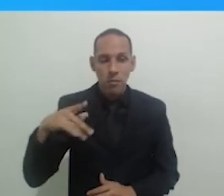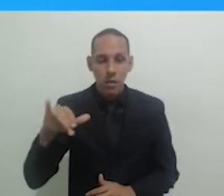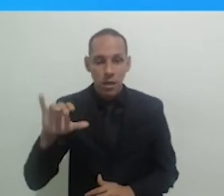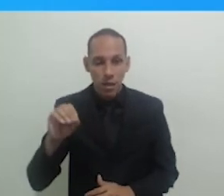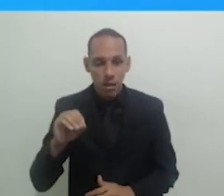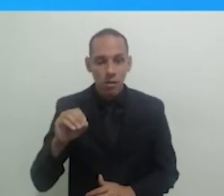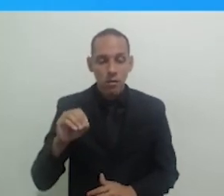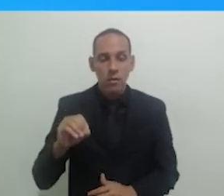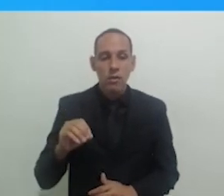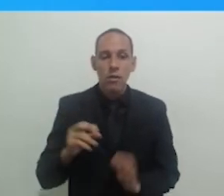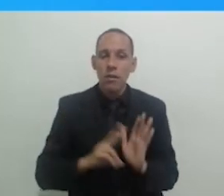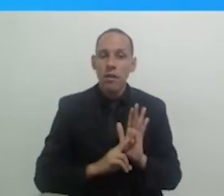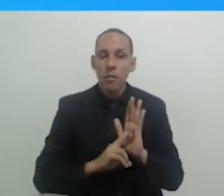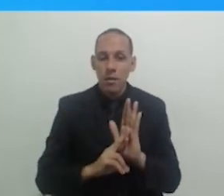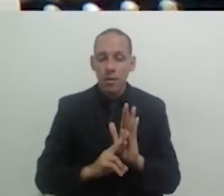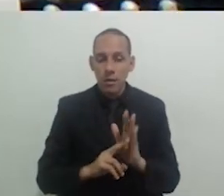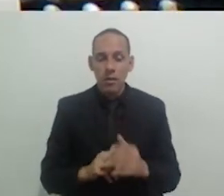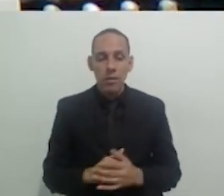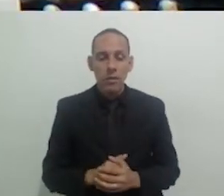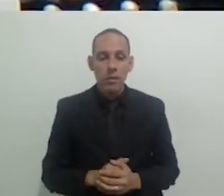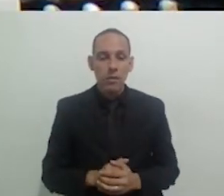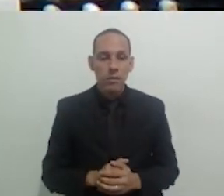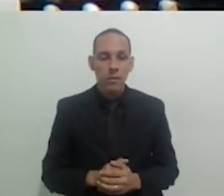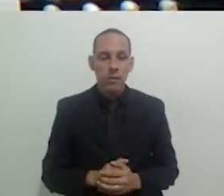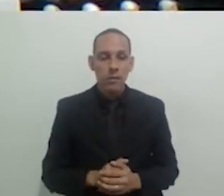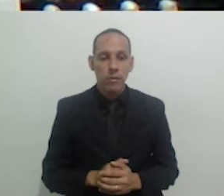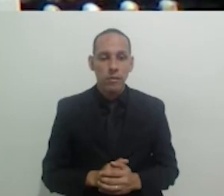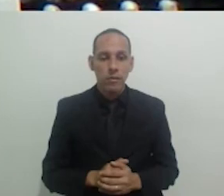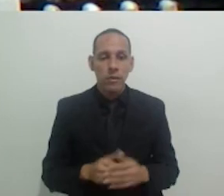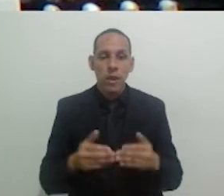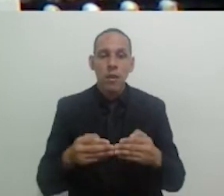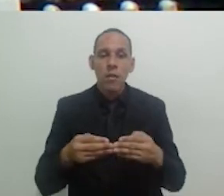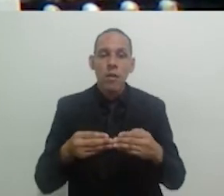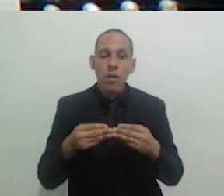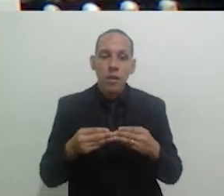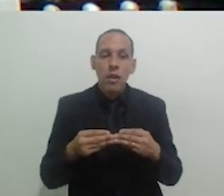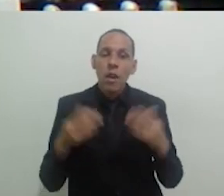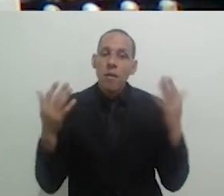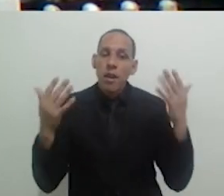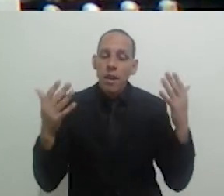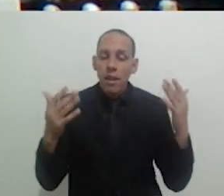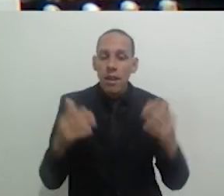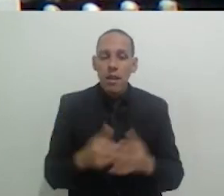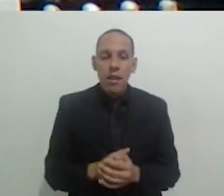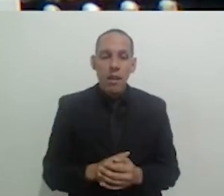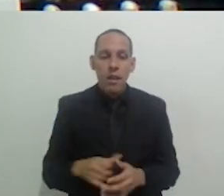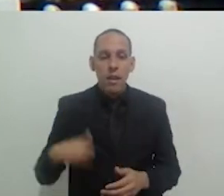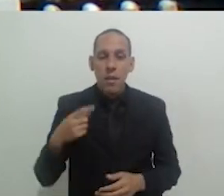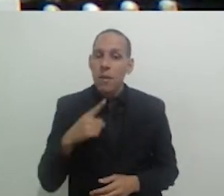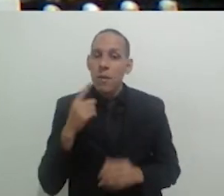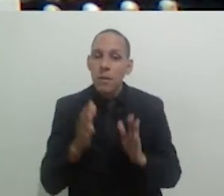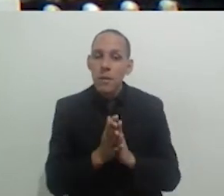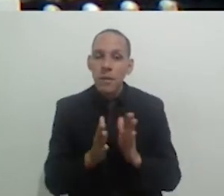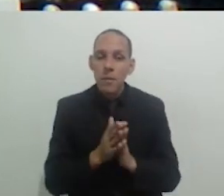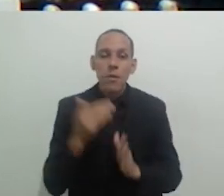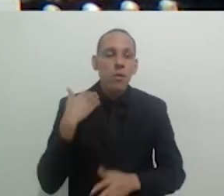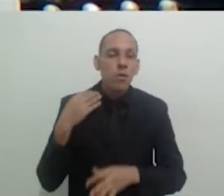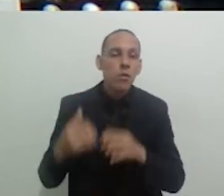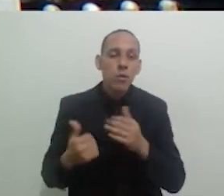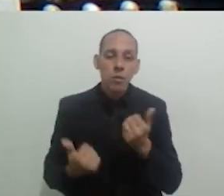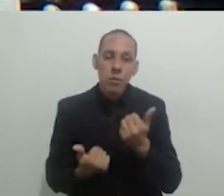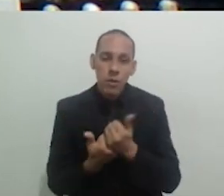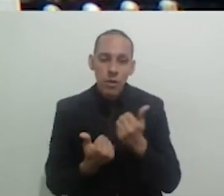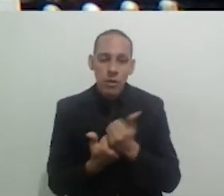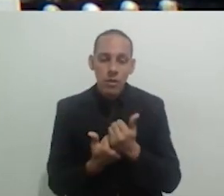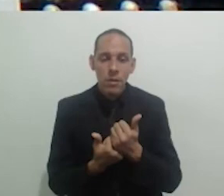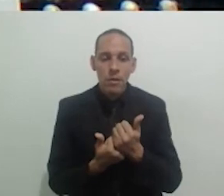Marne. Moção de congratulações pela passagem natalícia do juiz auxiliar da presidência, doutor João Pordeus, que